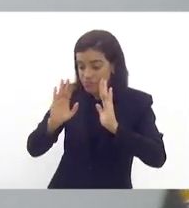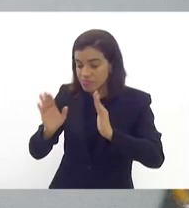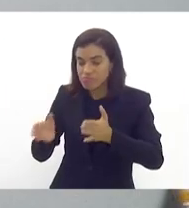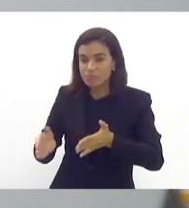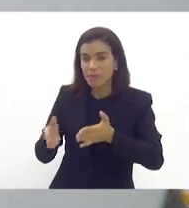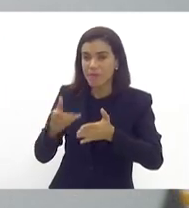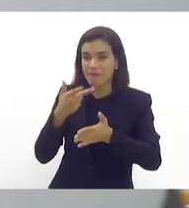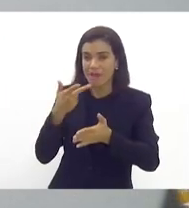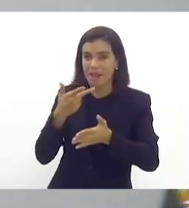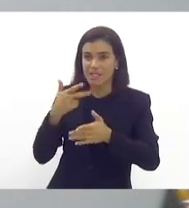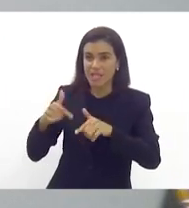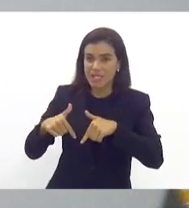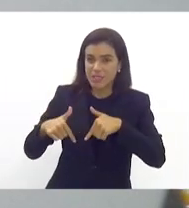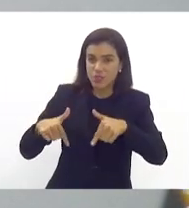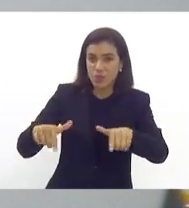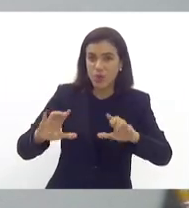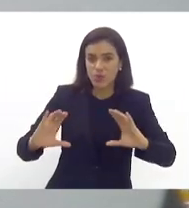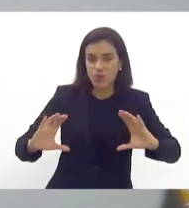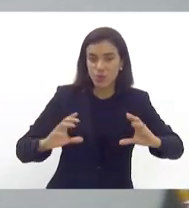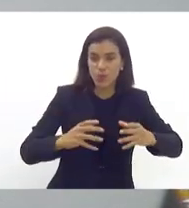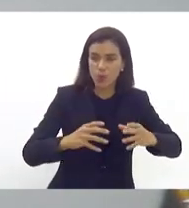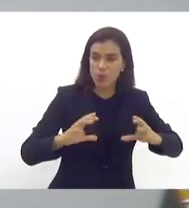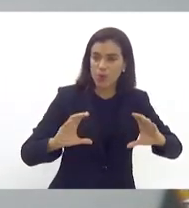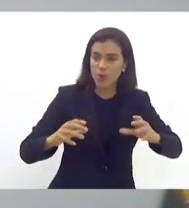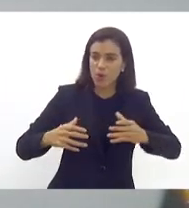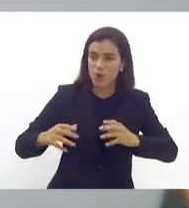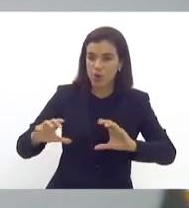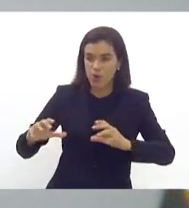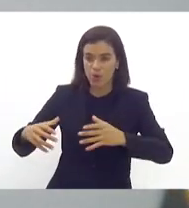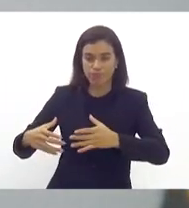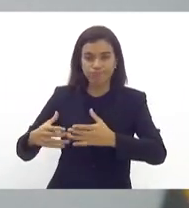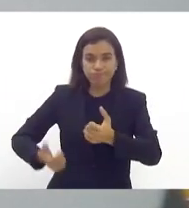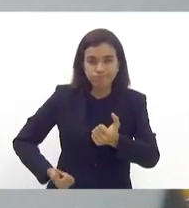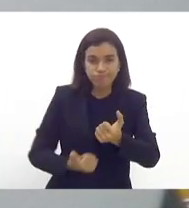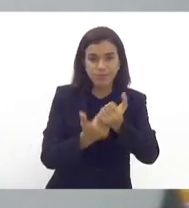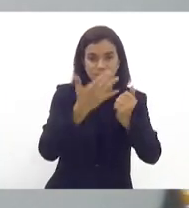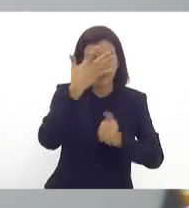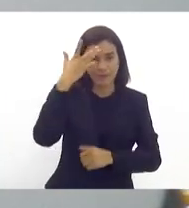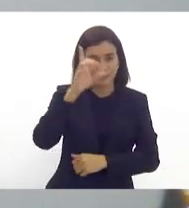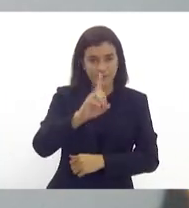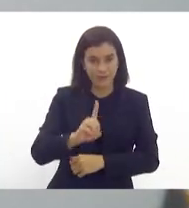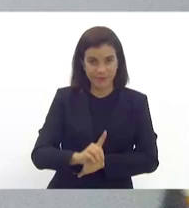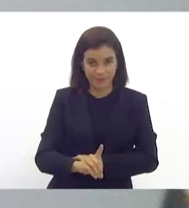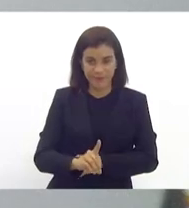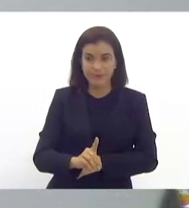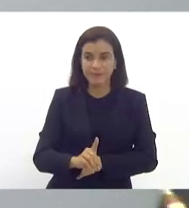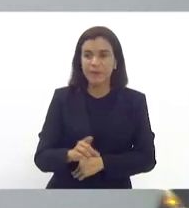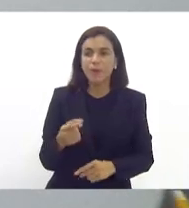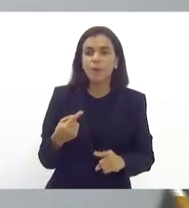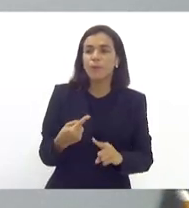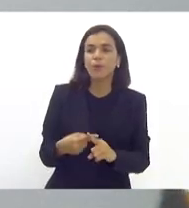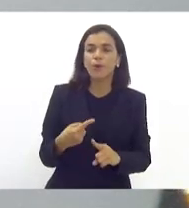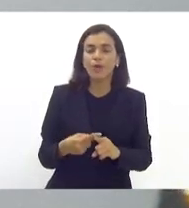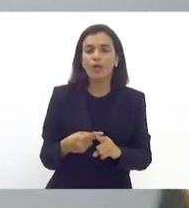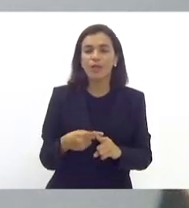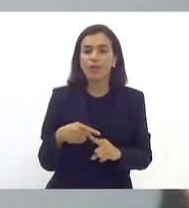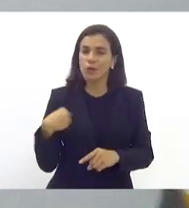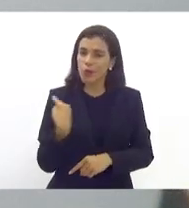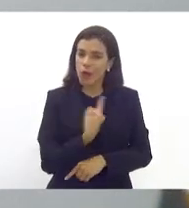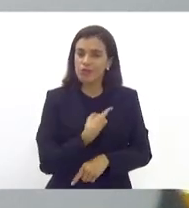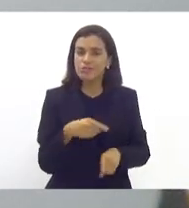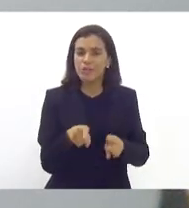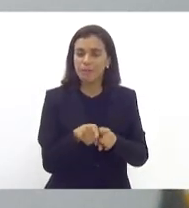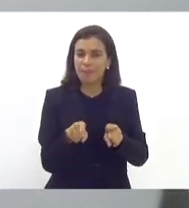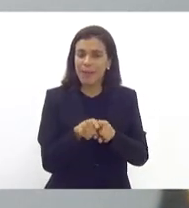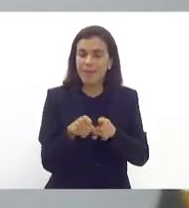para tratar das ações coletivas em prol das das pessoas com deficiência porque nós entendemos